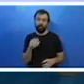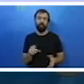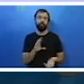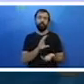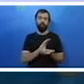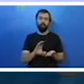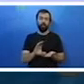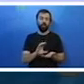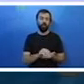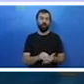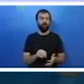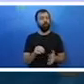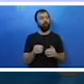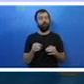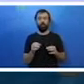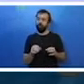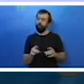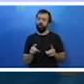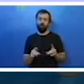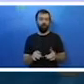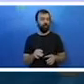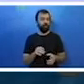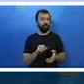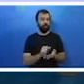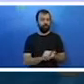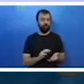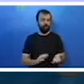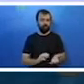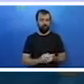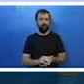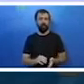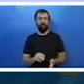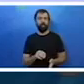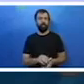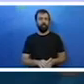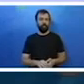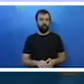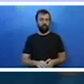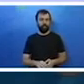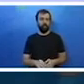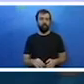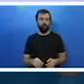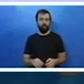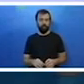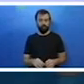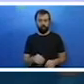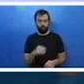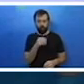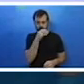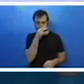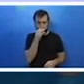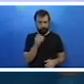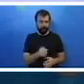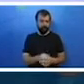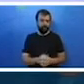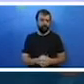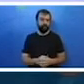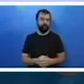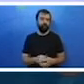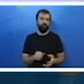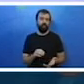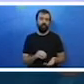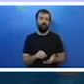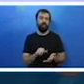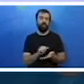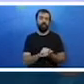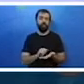só atividade. A tarefa também tem que ser feita, pessoal. Tá acontecendo de ficar com atividade incompleta. Aí